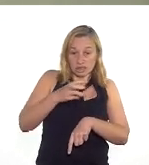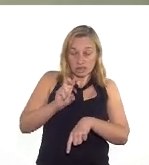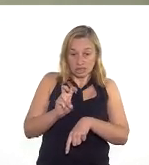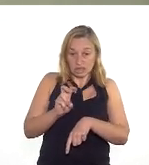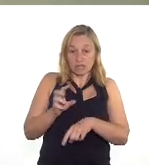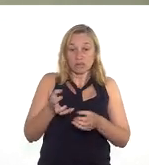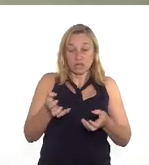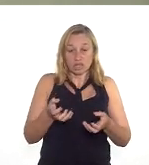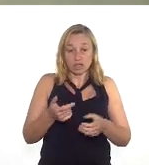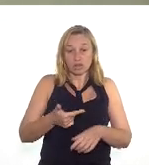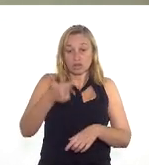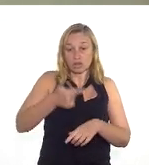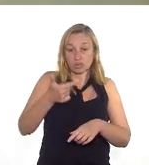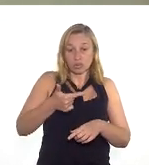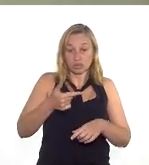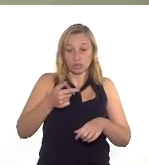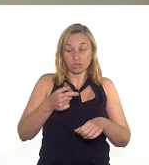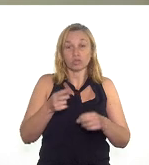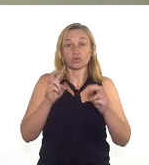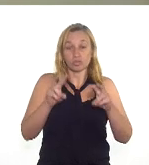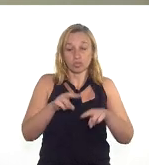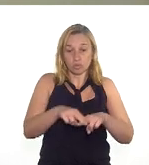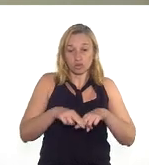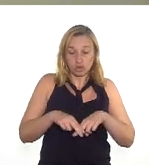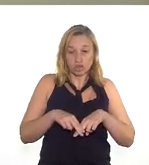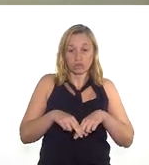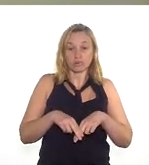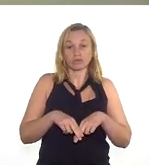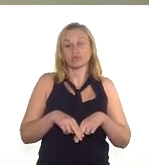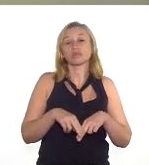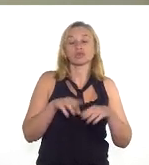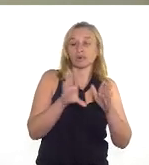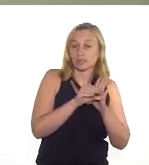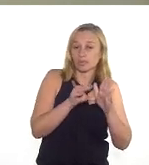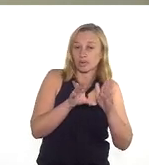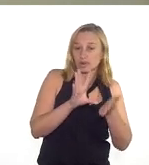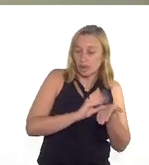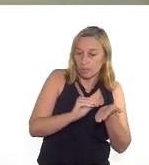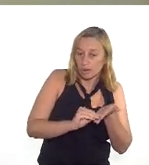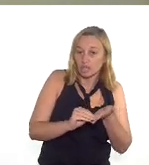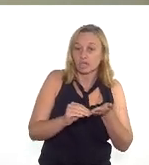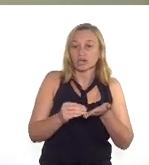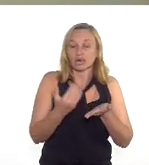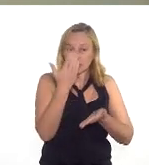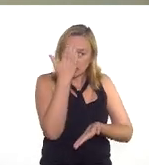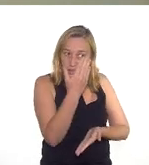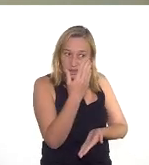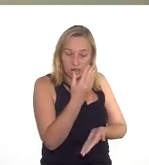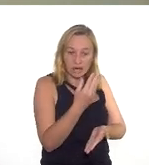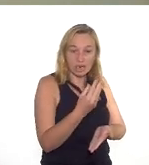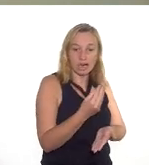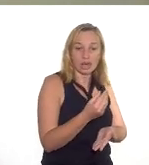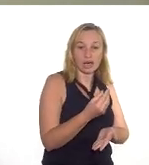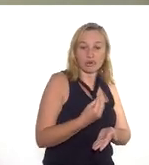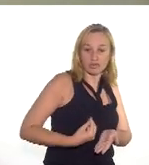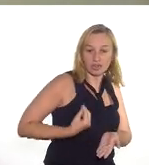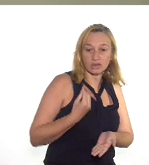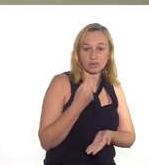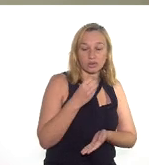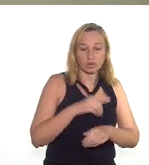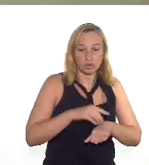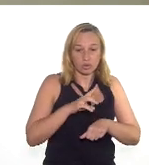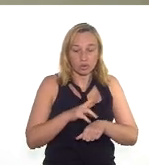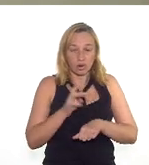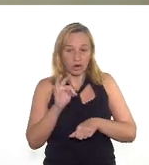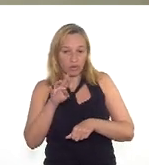pauta, desde já agradecendo aqui a presença do doutor Alfredo Renault. Acho que